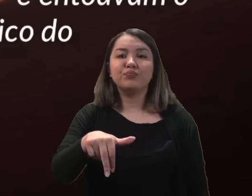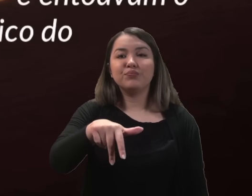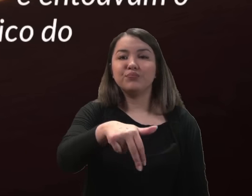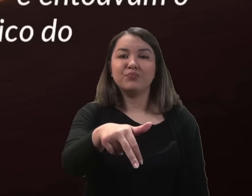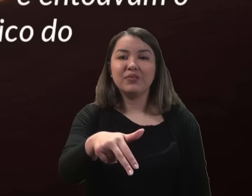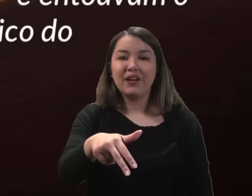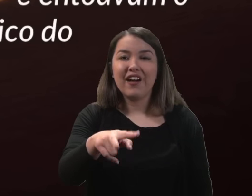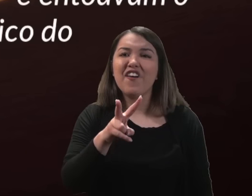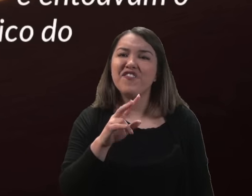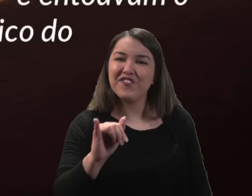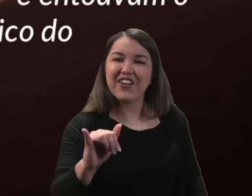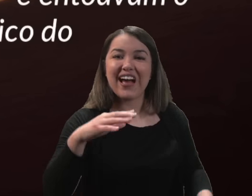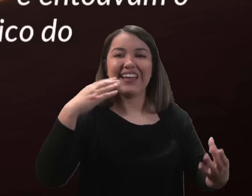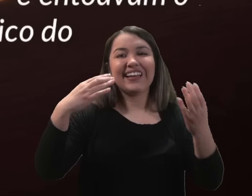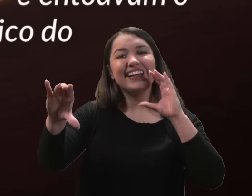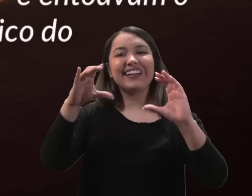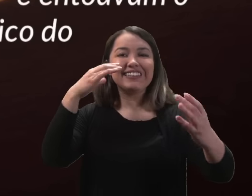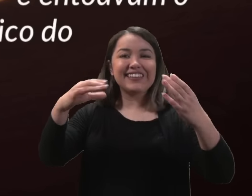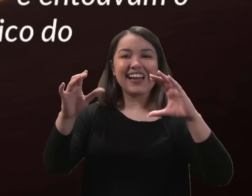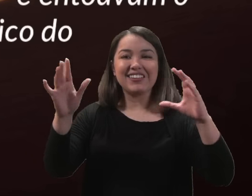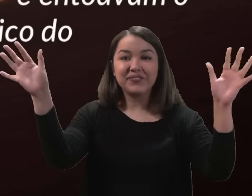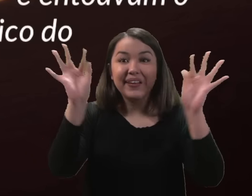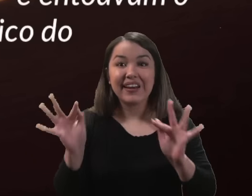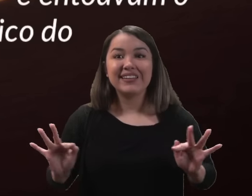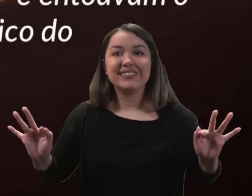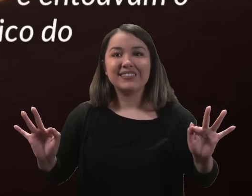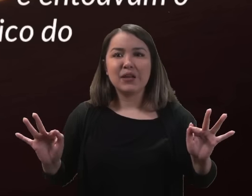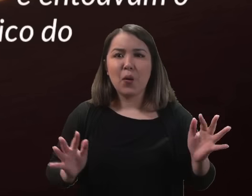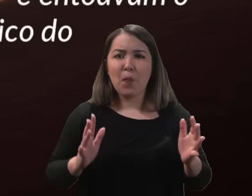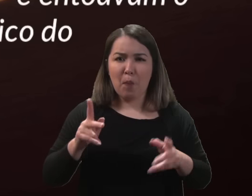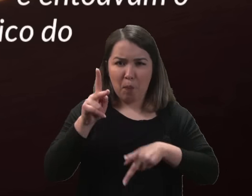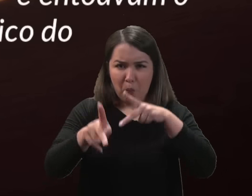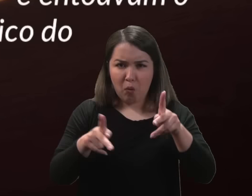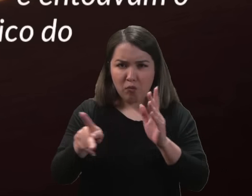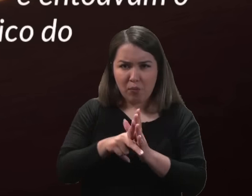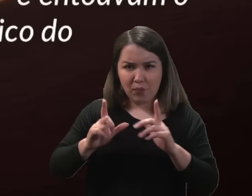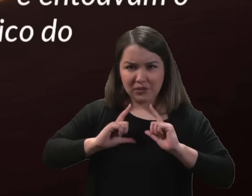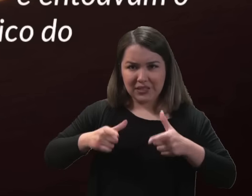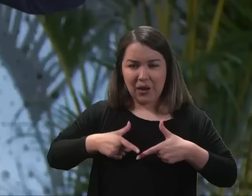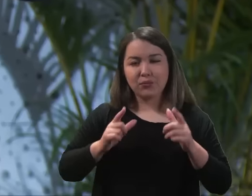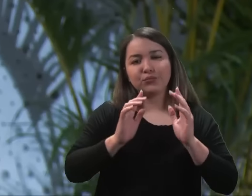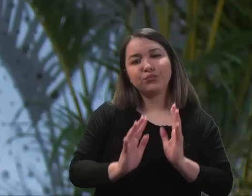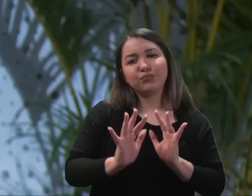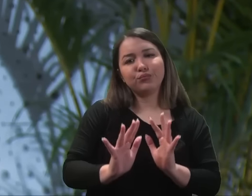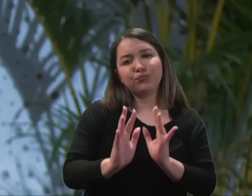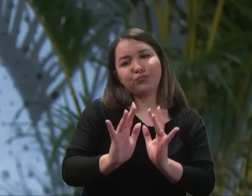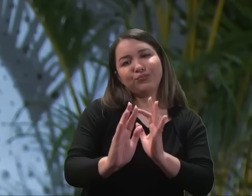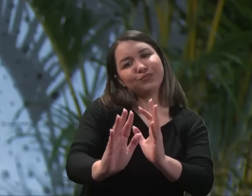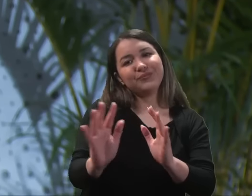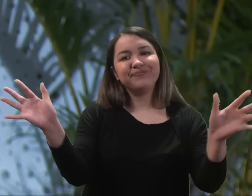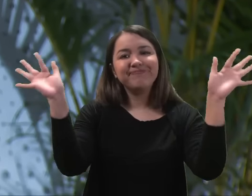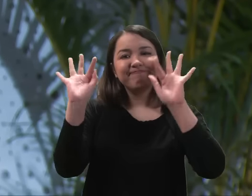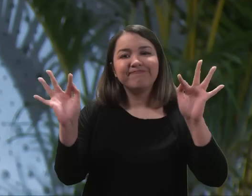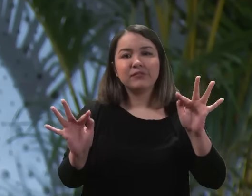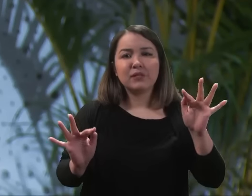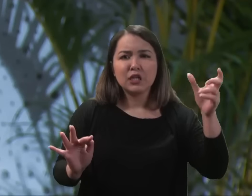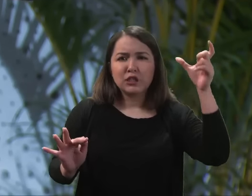cantar o cântico de Moisés só que o curioso é que no apocalipse o curioso é que o cântico